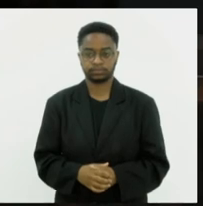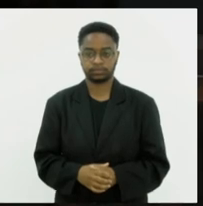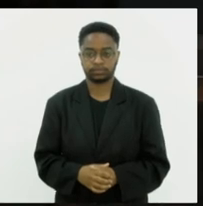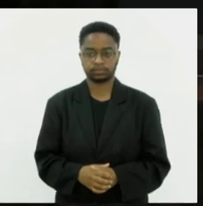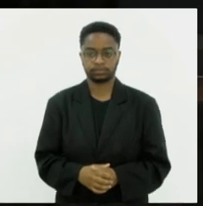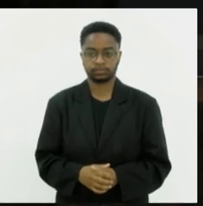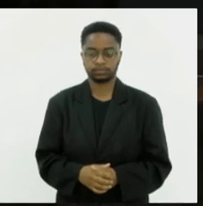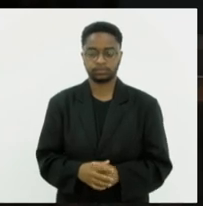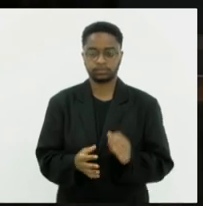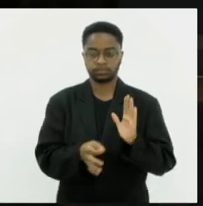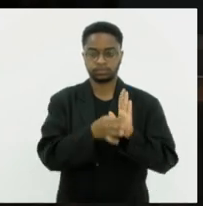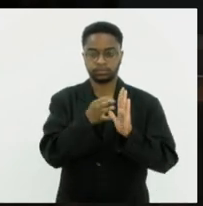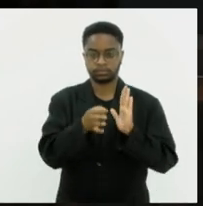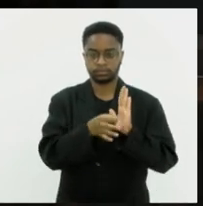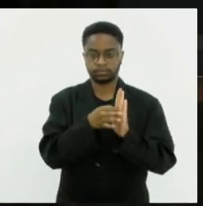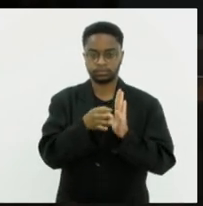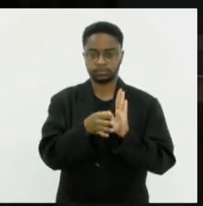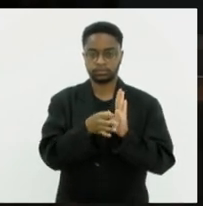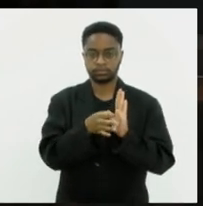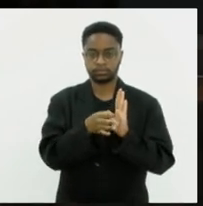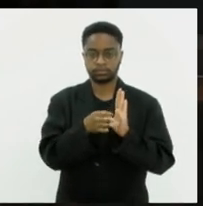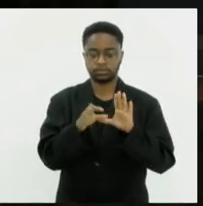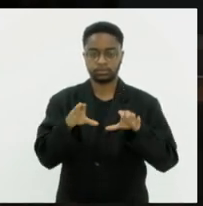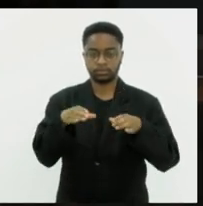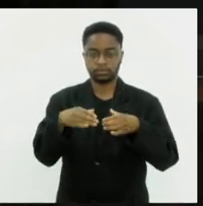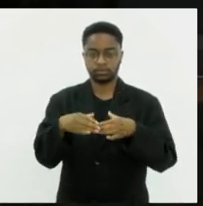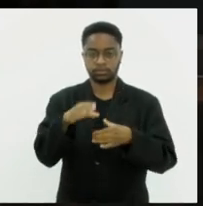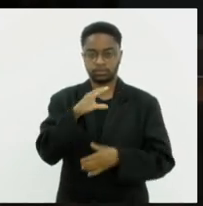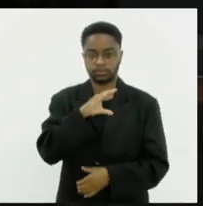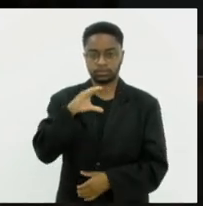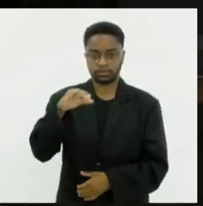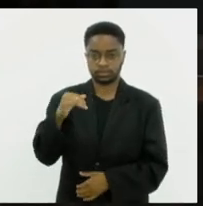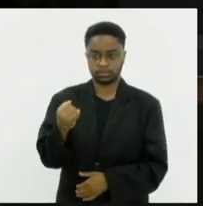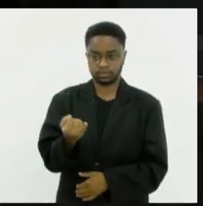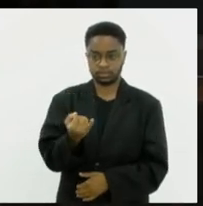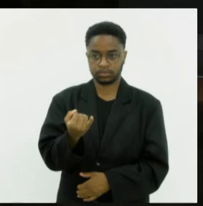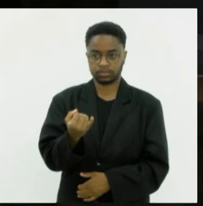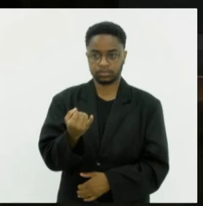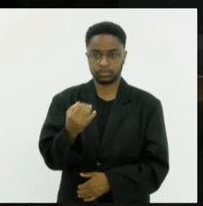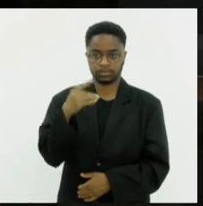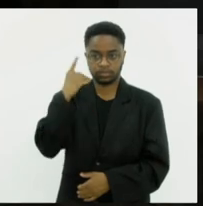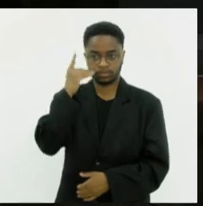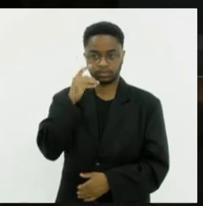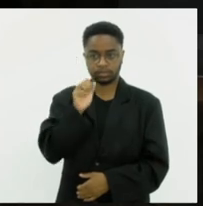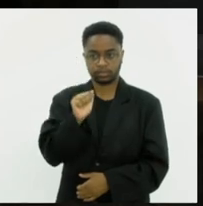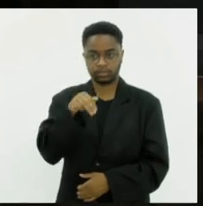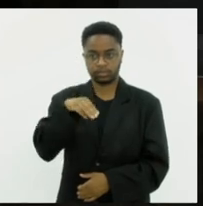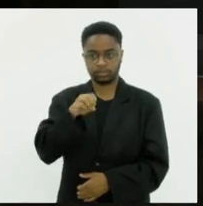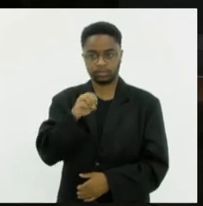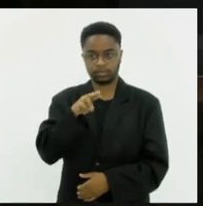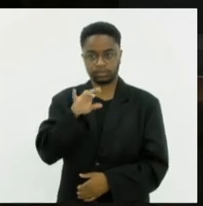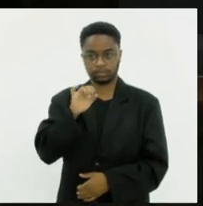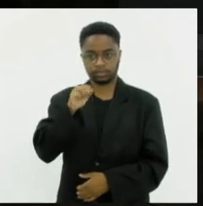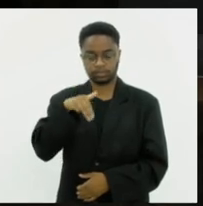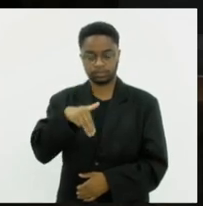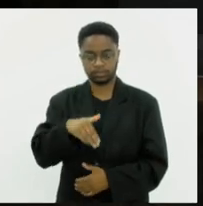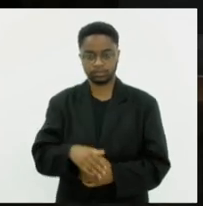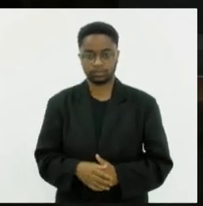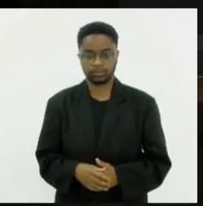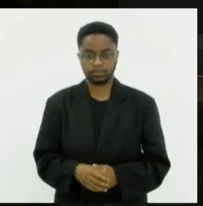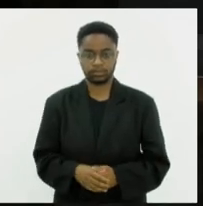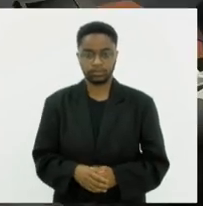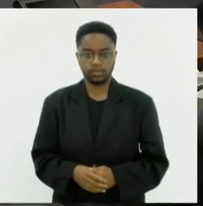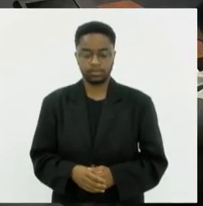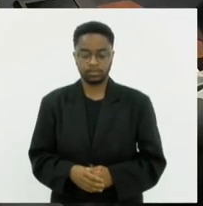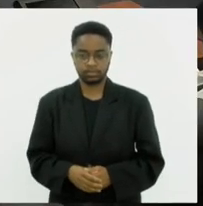para emitir parecer da Comissão de Constituição e Justiça, deputado Rodrigo Amorim.